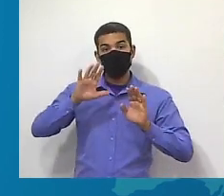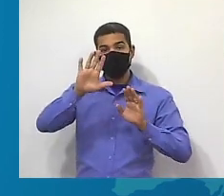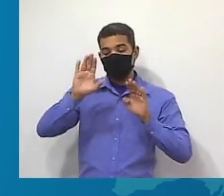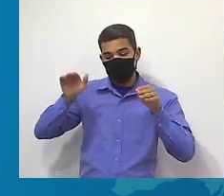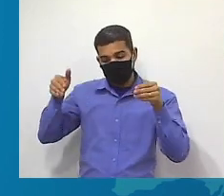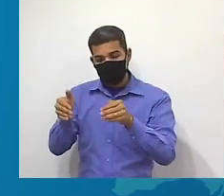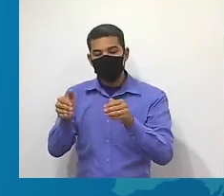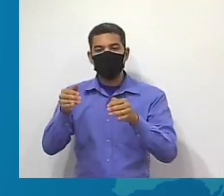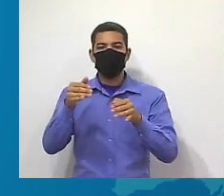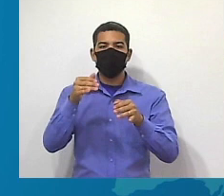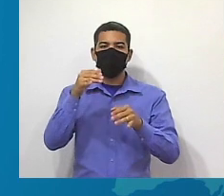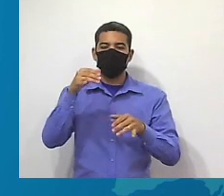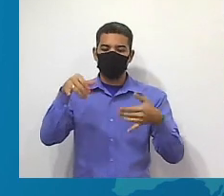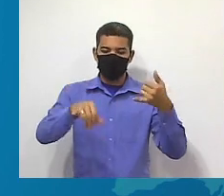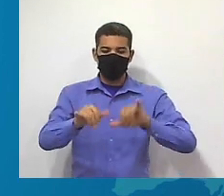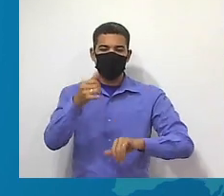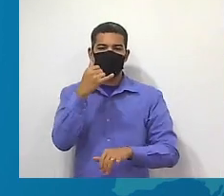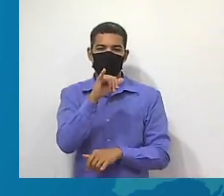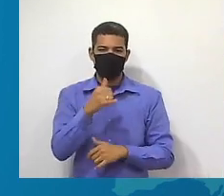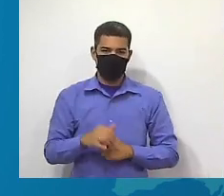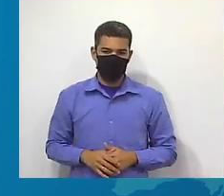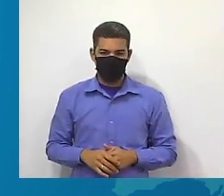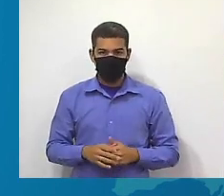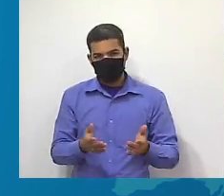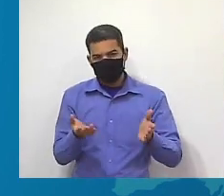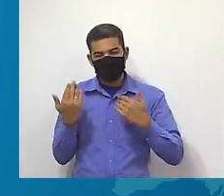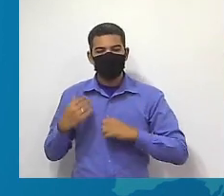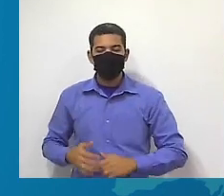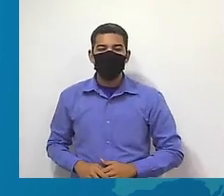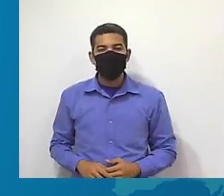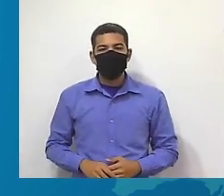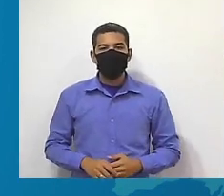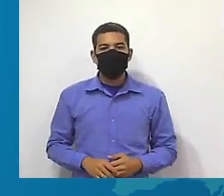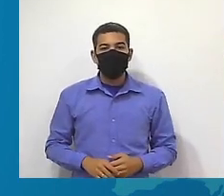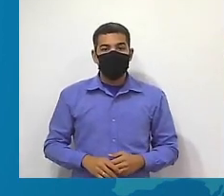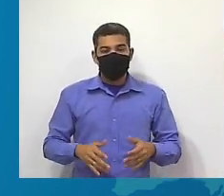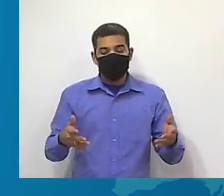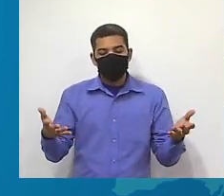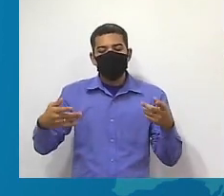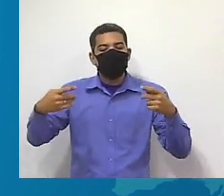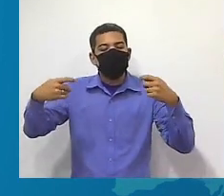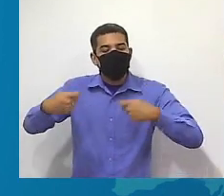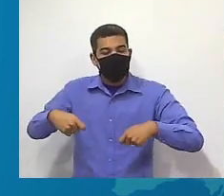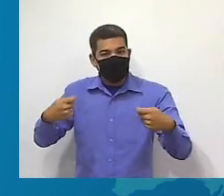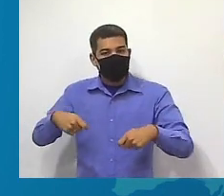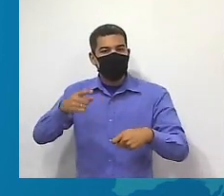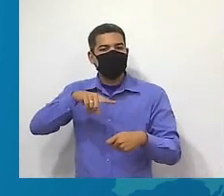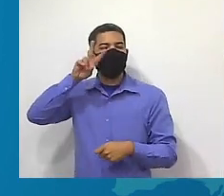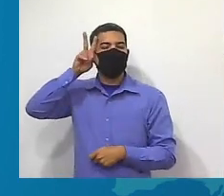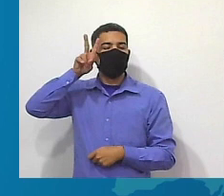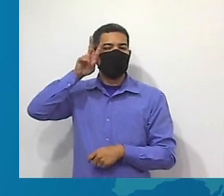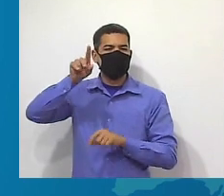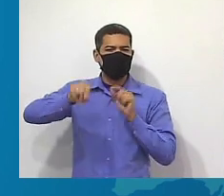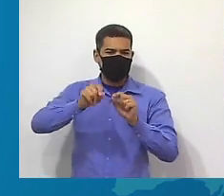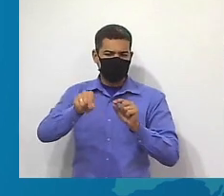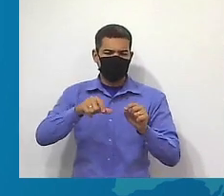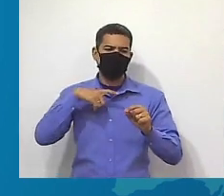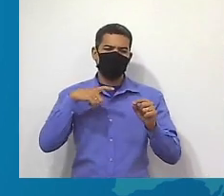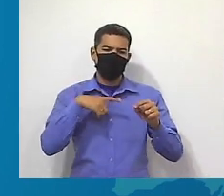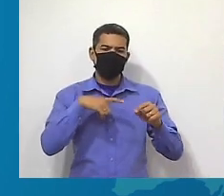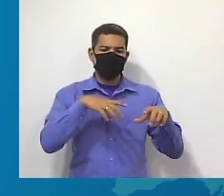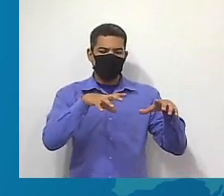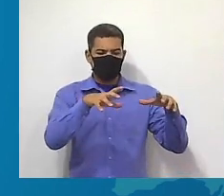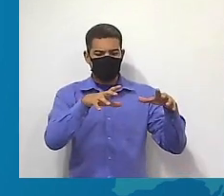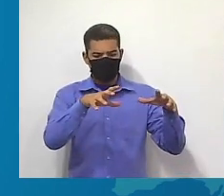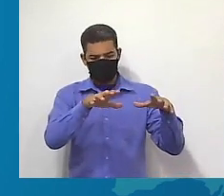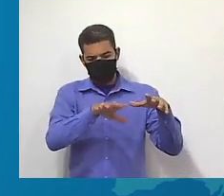energia química, ok? Então, vamos lá. Primeira coisa que é necessário que a gente lembre são os estados físicos, né? Na